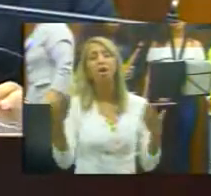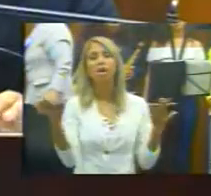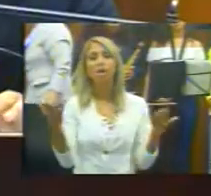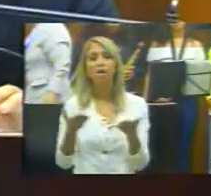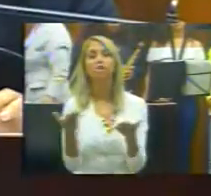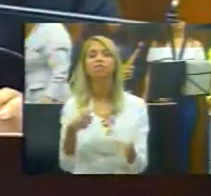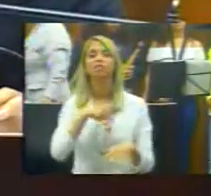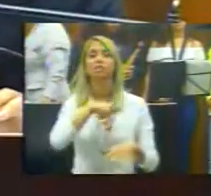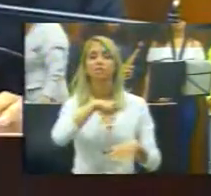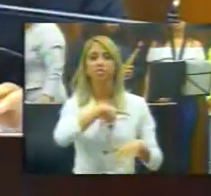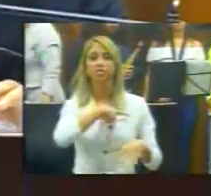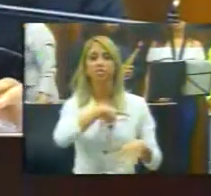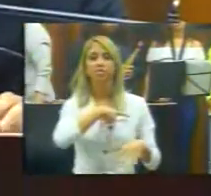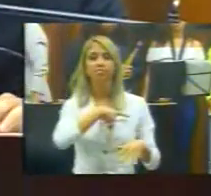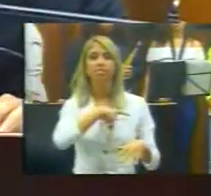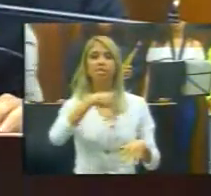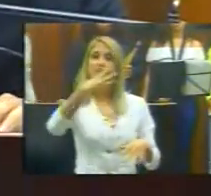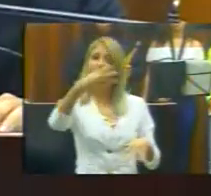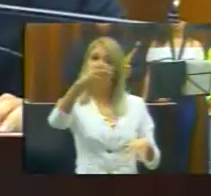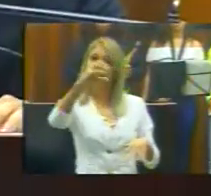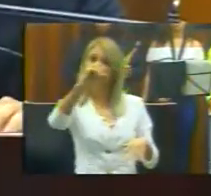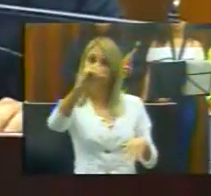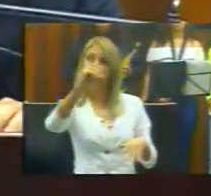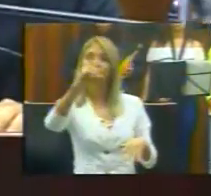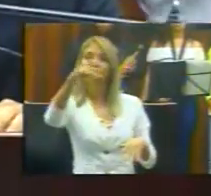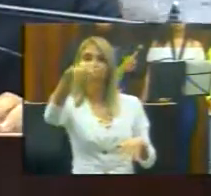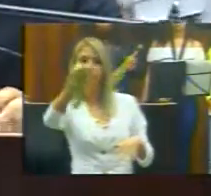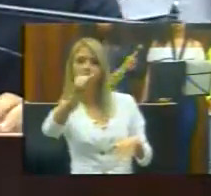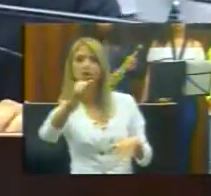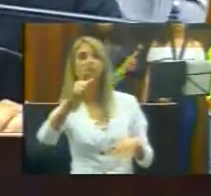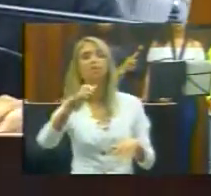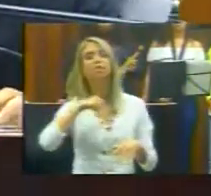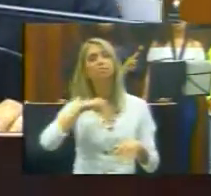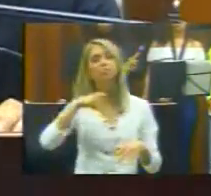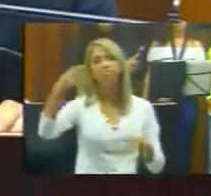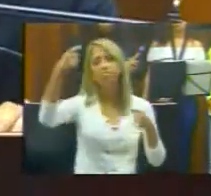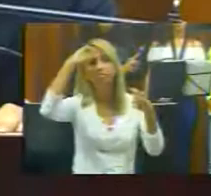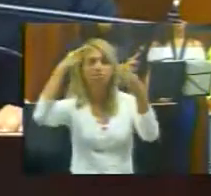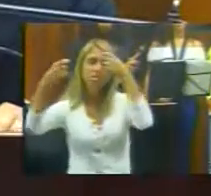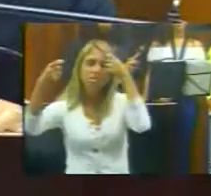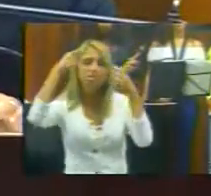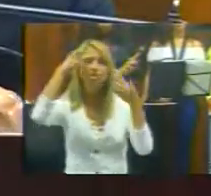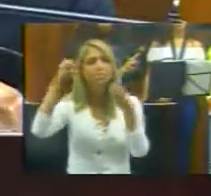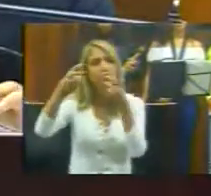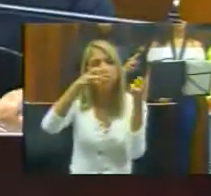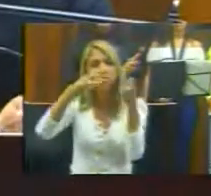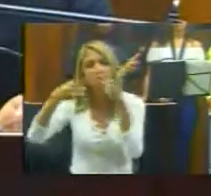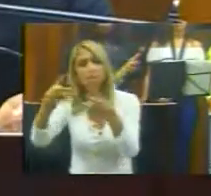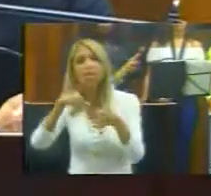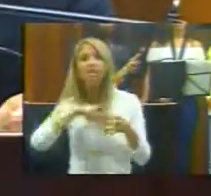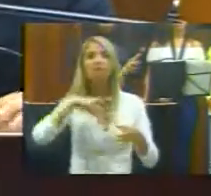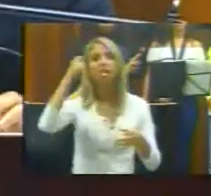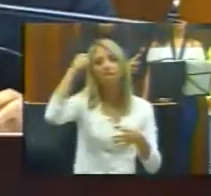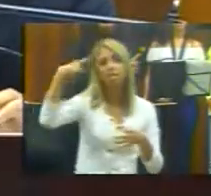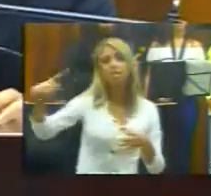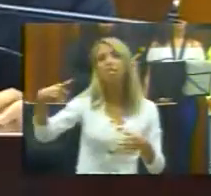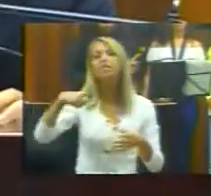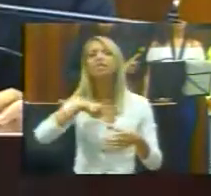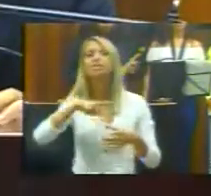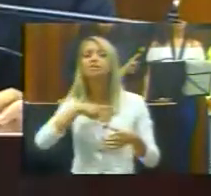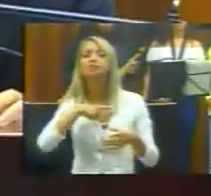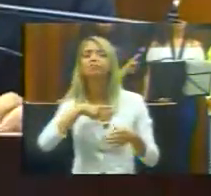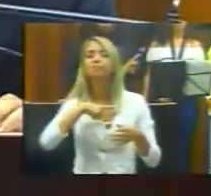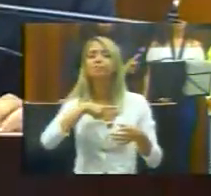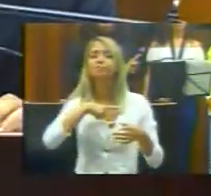parlamentar juvenil, Jânio, por 30 dias, vão apresentar ideias, propostas, nós vamos fazer um trabalho muito dinâmico, eles vão poder